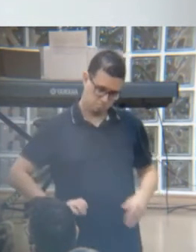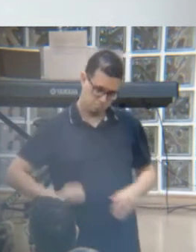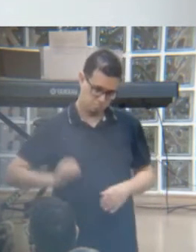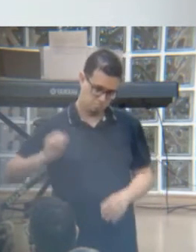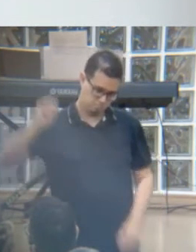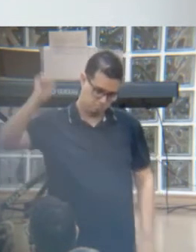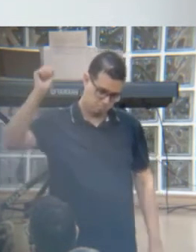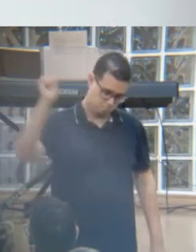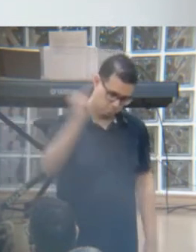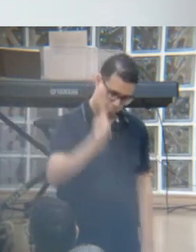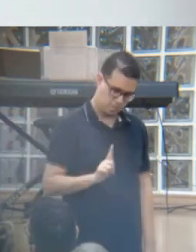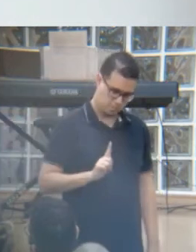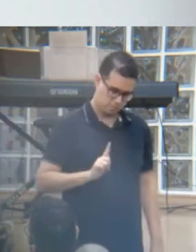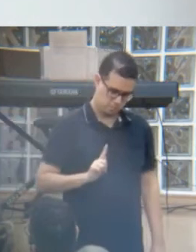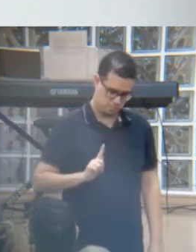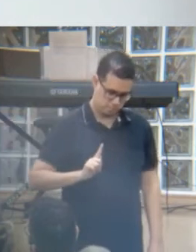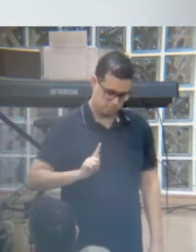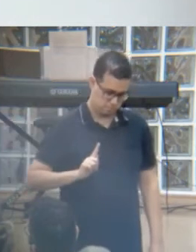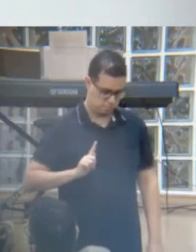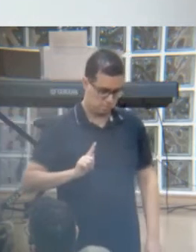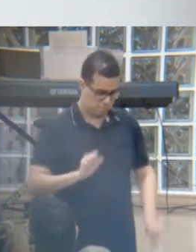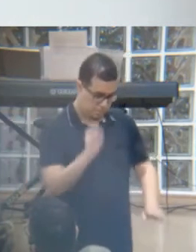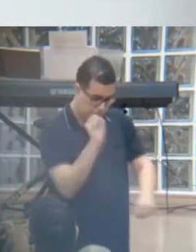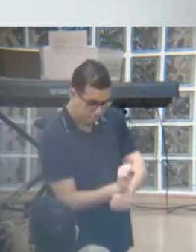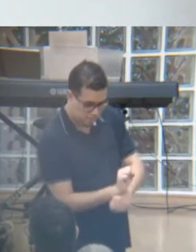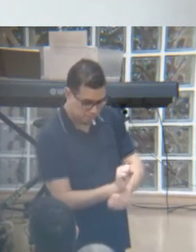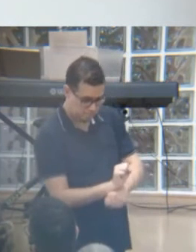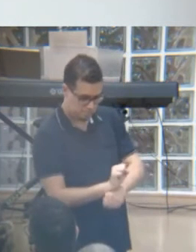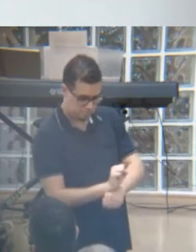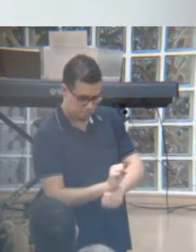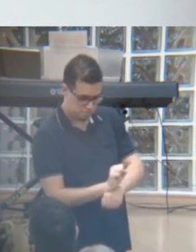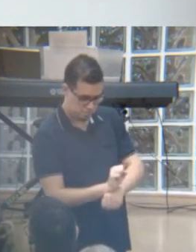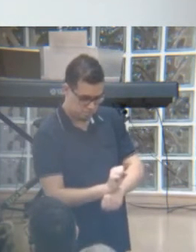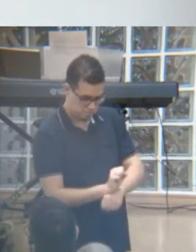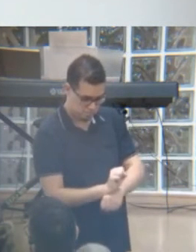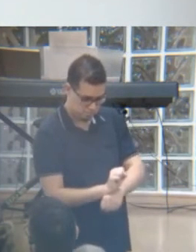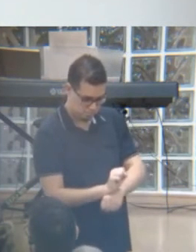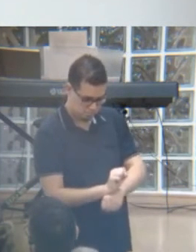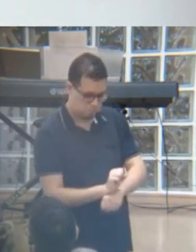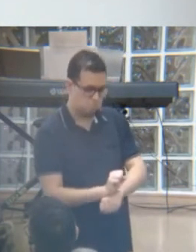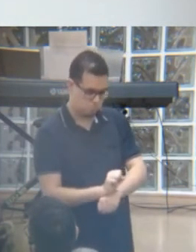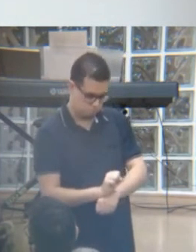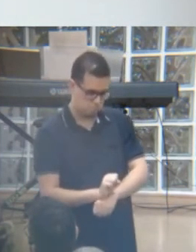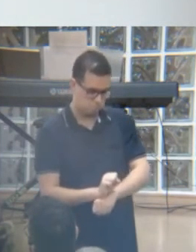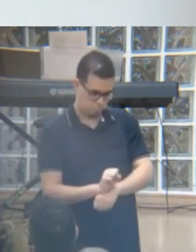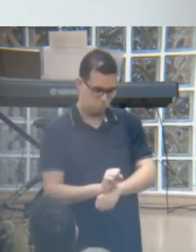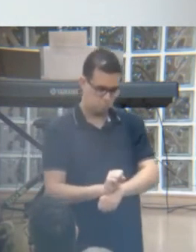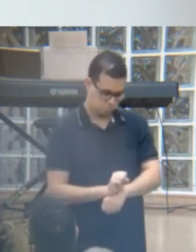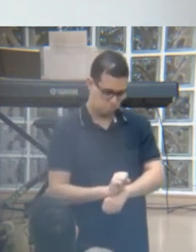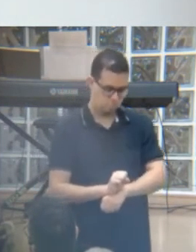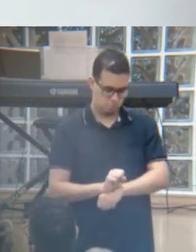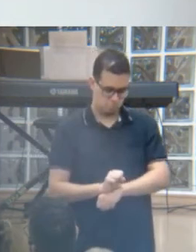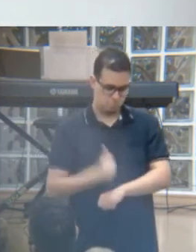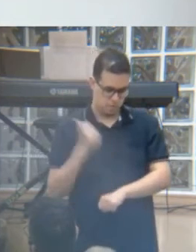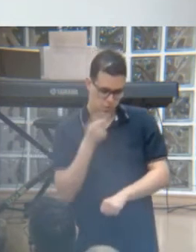aparece de repente e impede que ele faça isso. Deus não requer isto de nós,